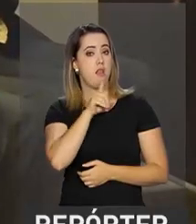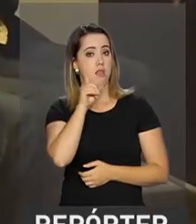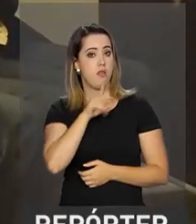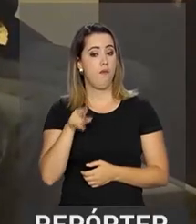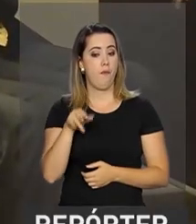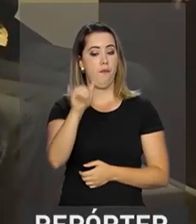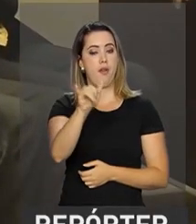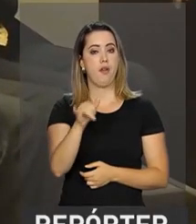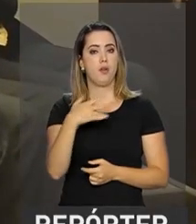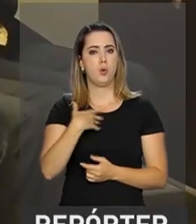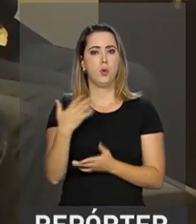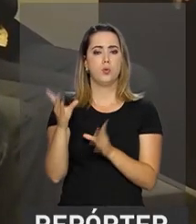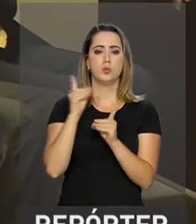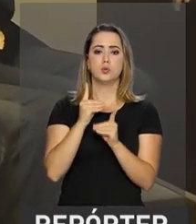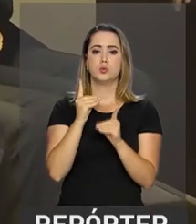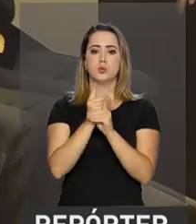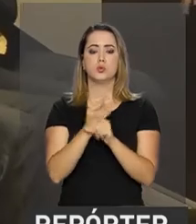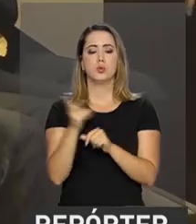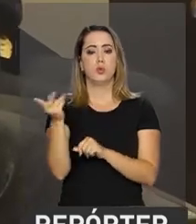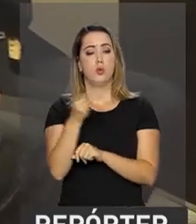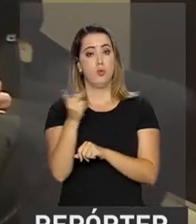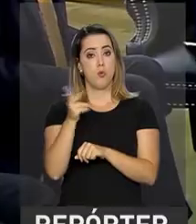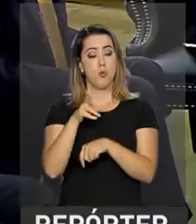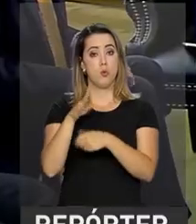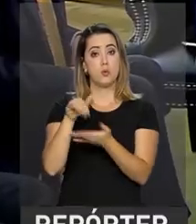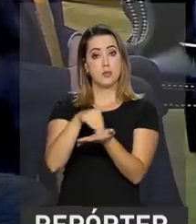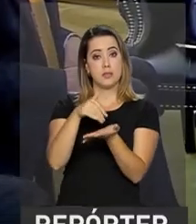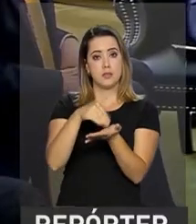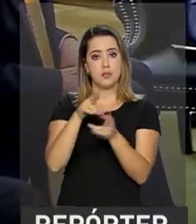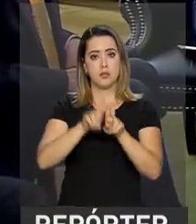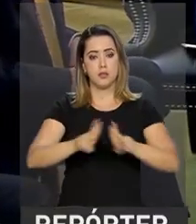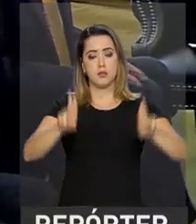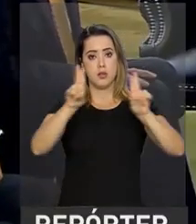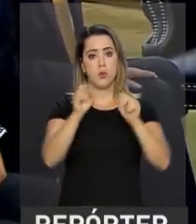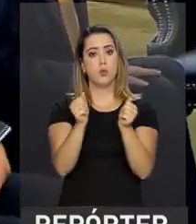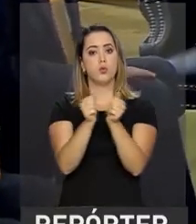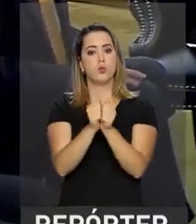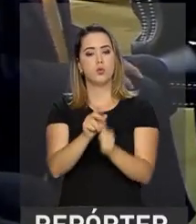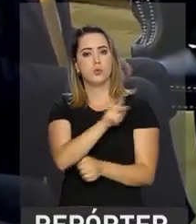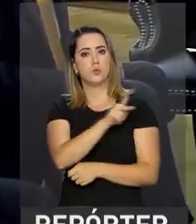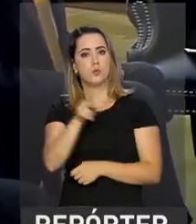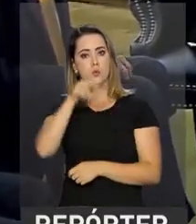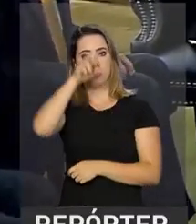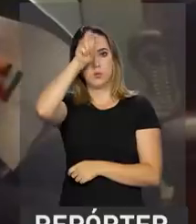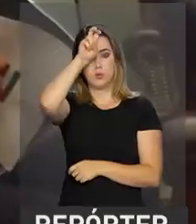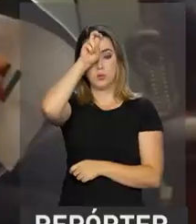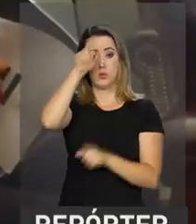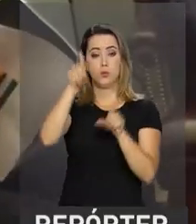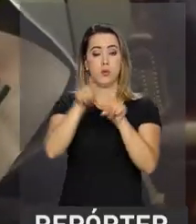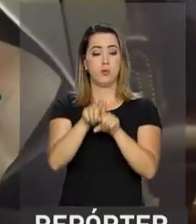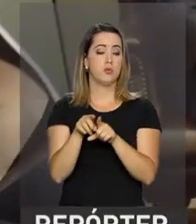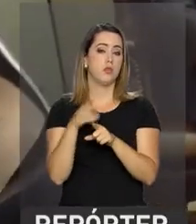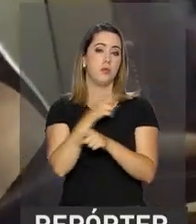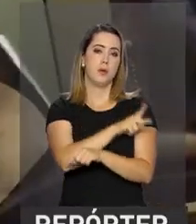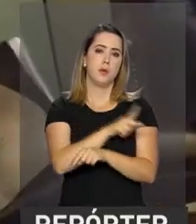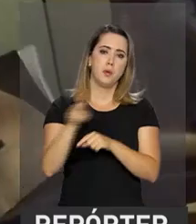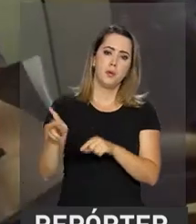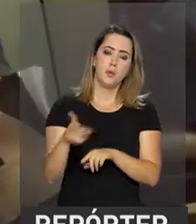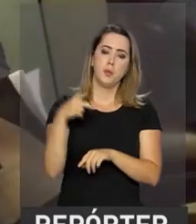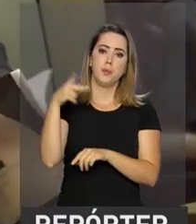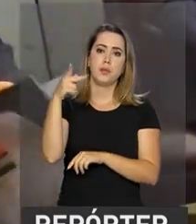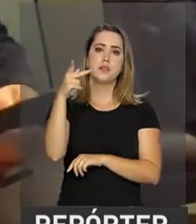bilaterais com o secretário-geral da ONU, Antônio Guterres, com o presidente do Egito, Abdul Al-Sisi, e com o presidente da